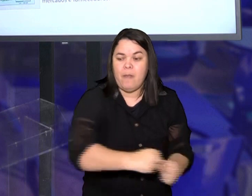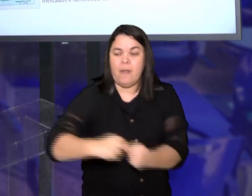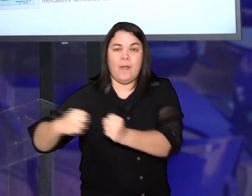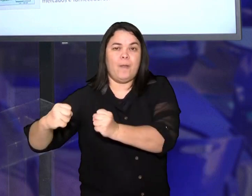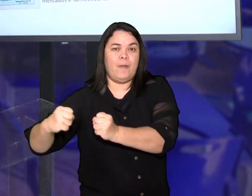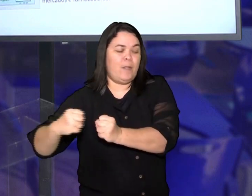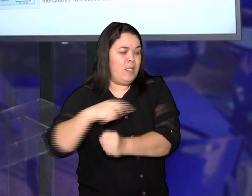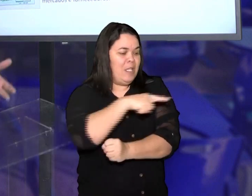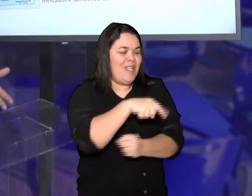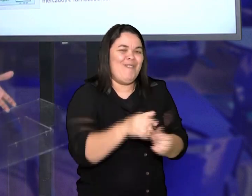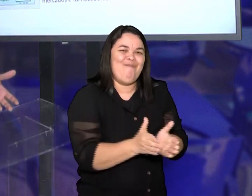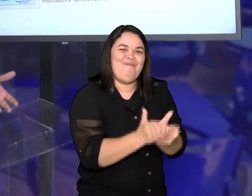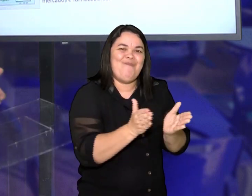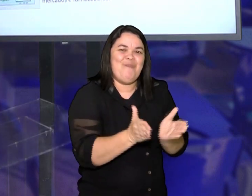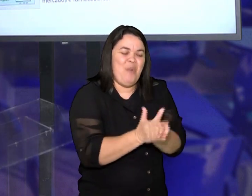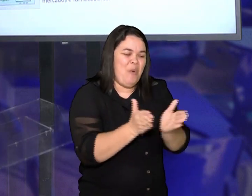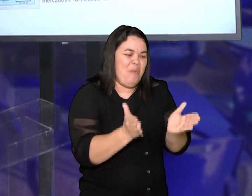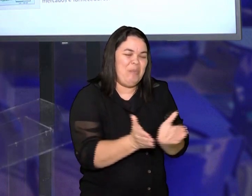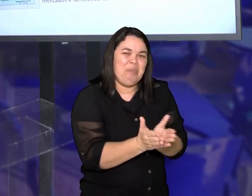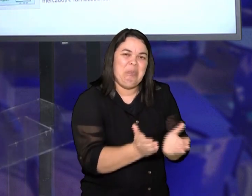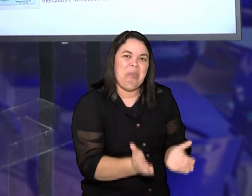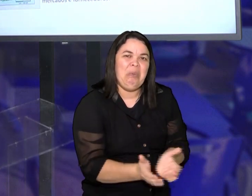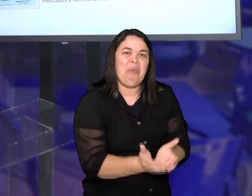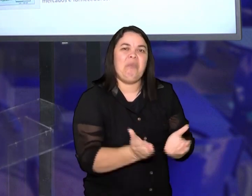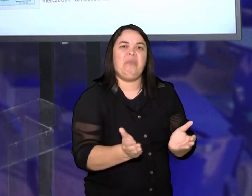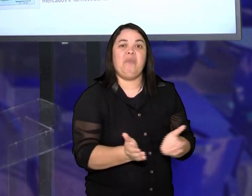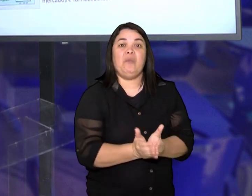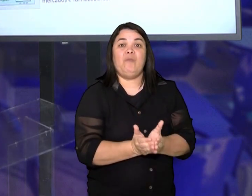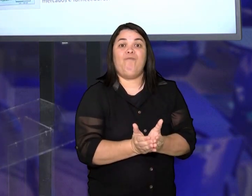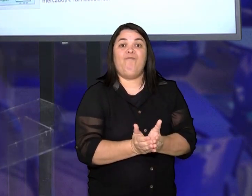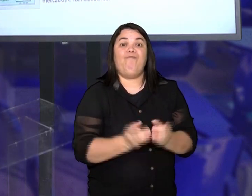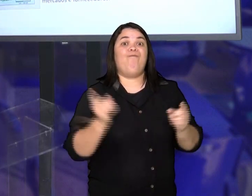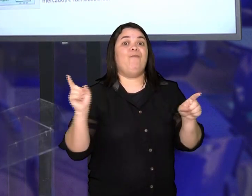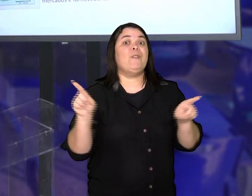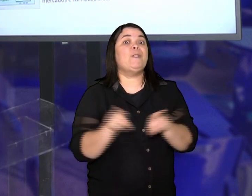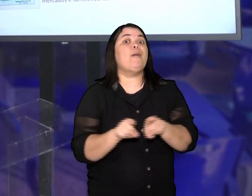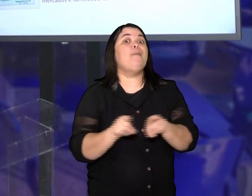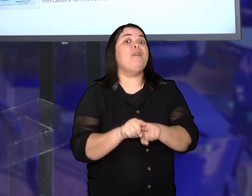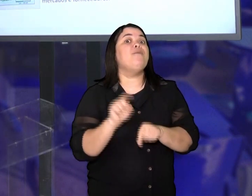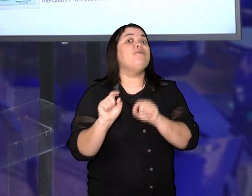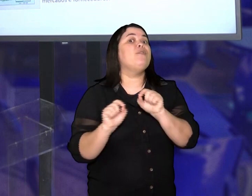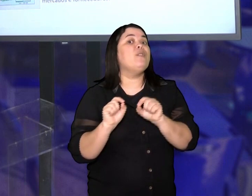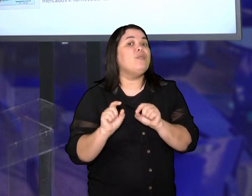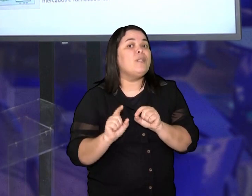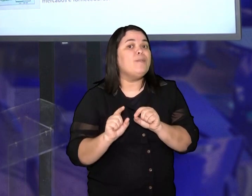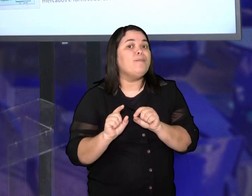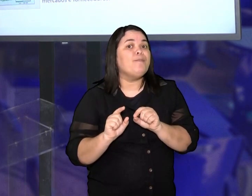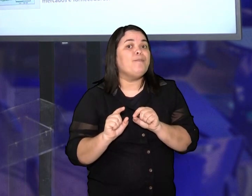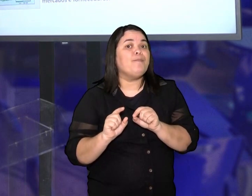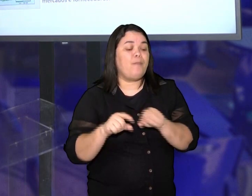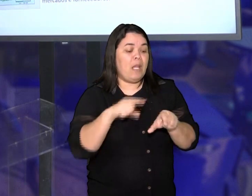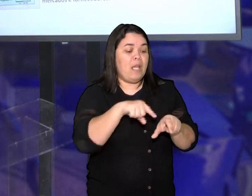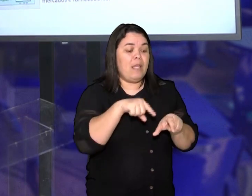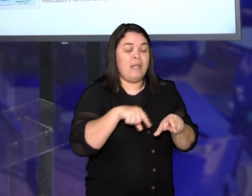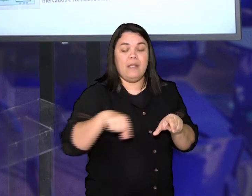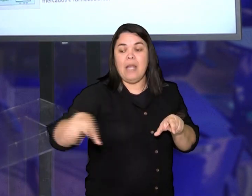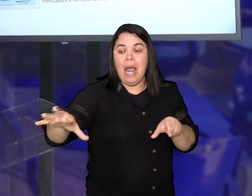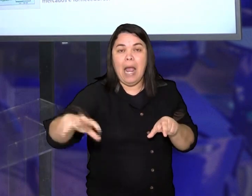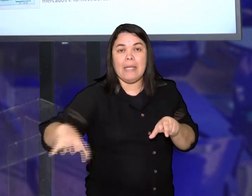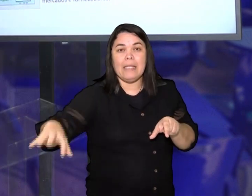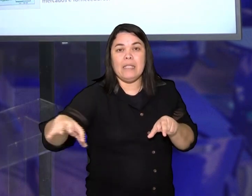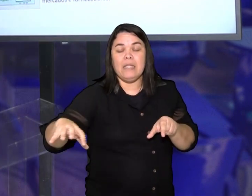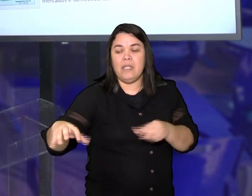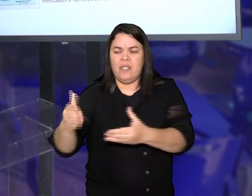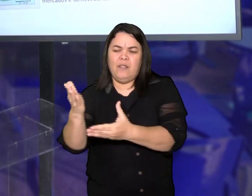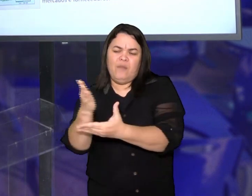no que diz respeito à exploração ou quantidade de matéria-prima, eles também vão dividir o continente europeu como se fosse